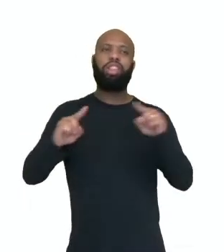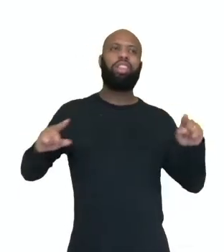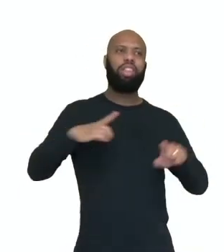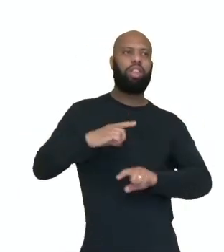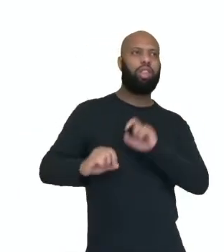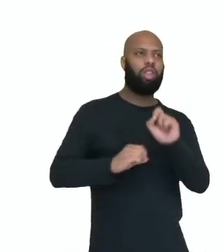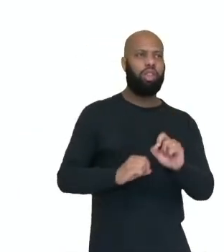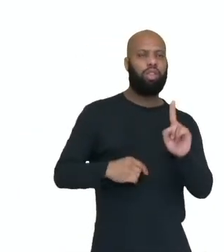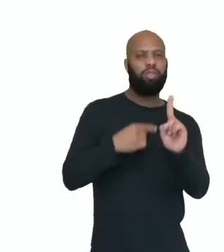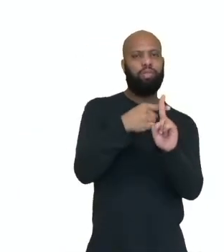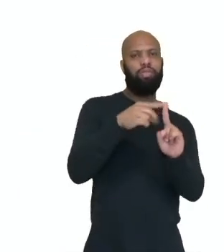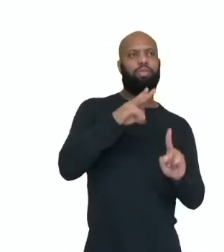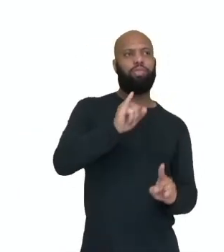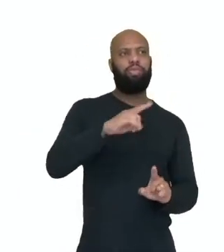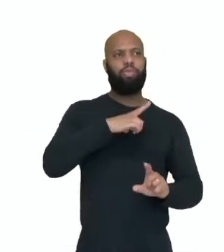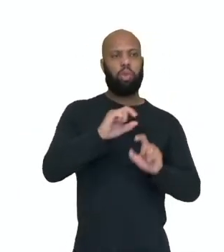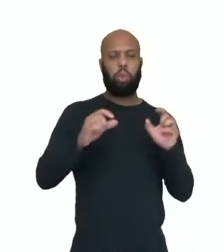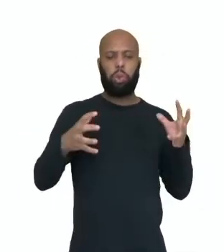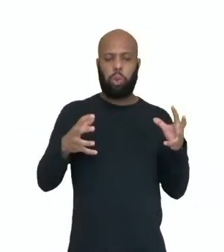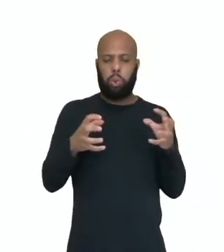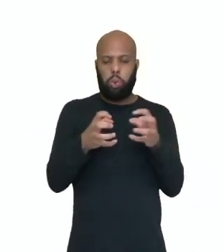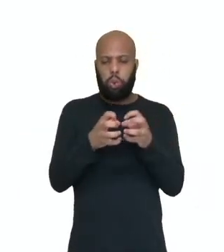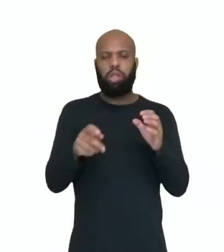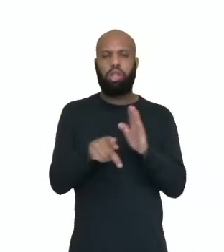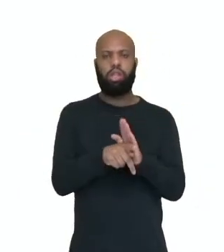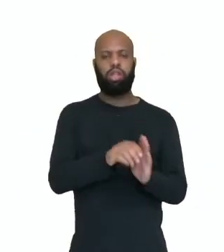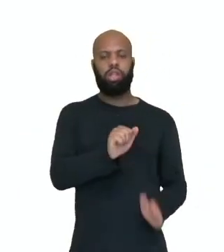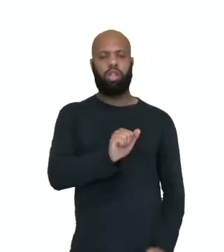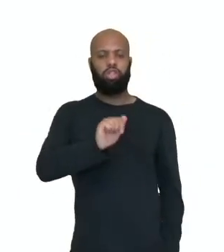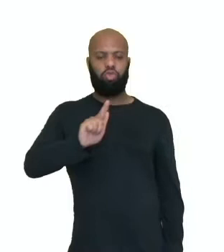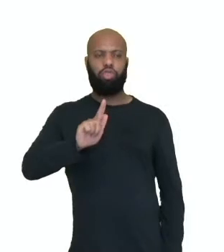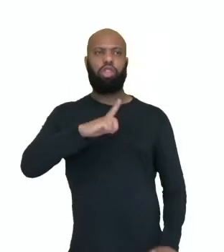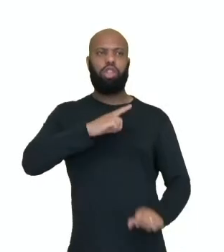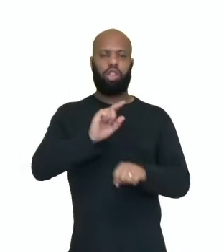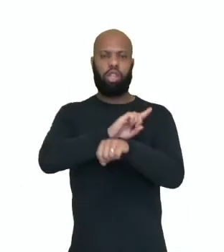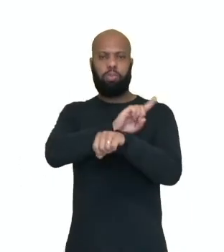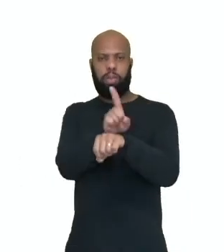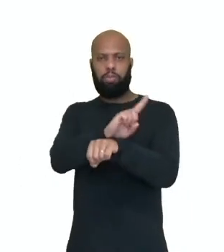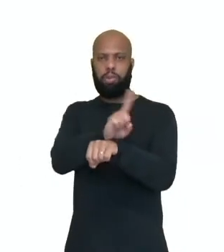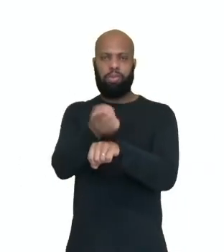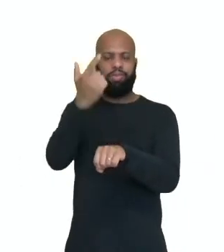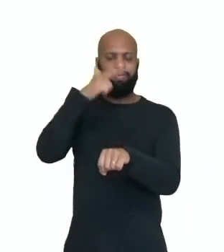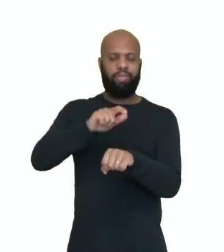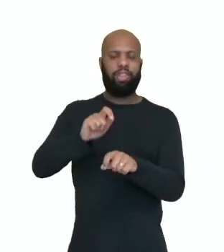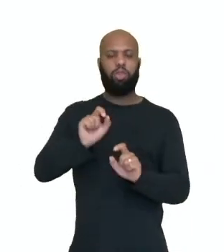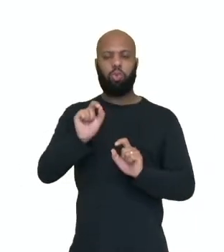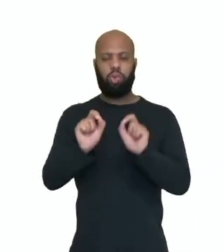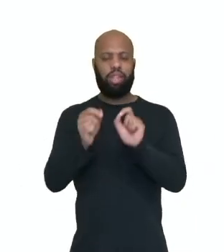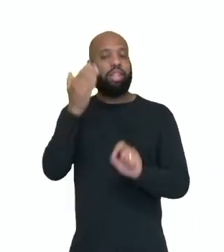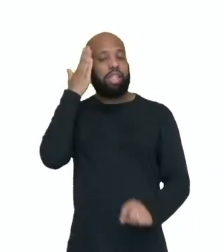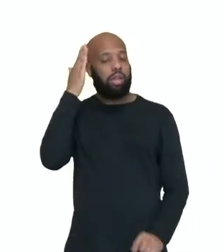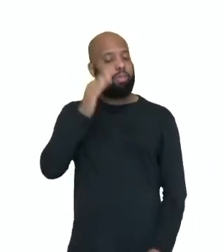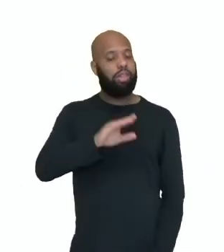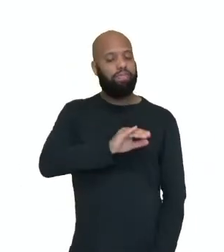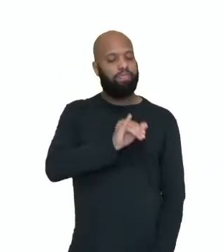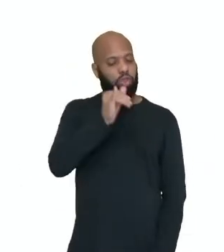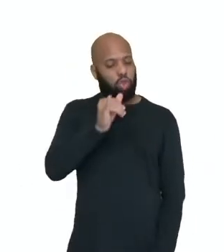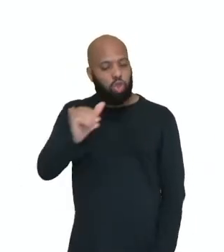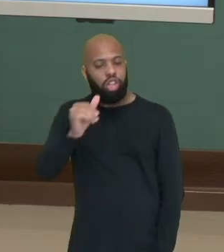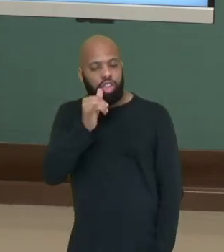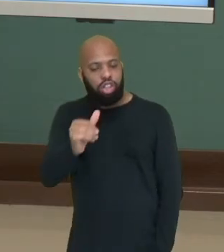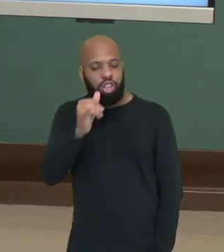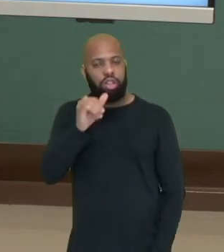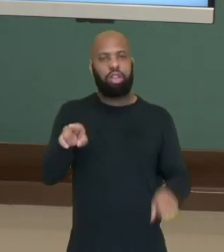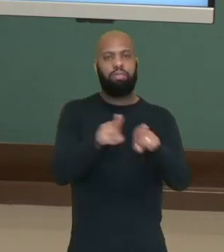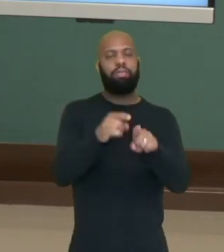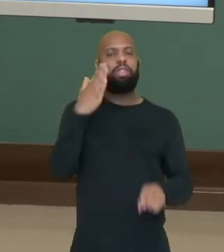a oxidação da prata metálica, e o amperímetro é usado para regular a corrente elétrica e assim controlar